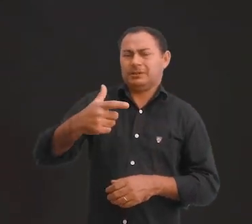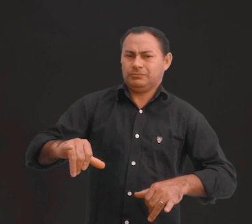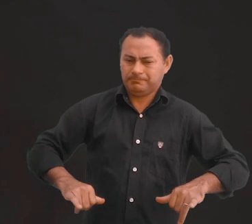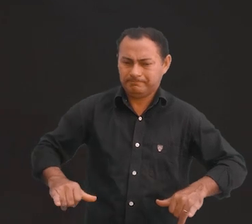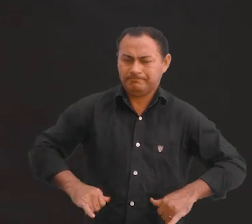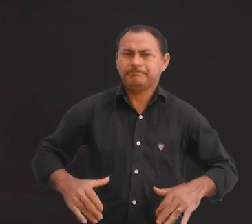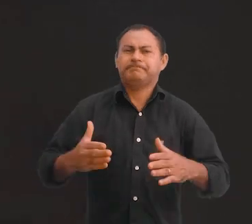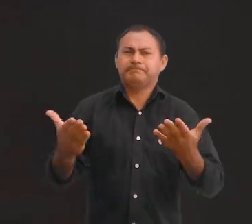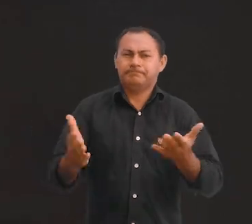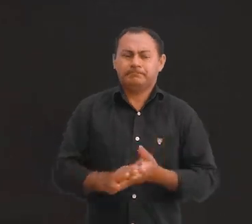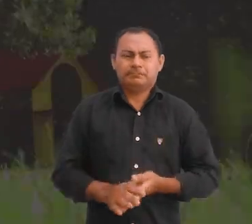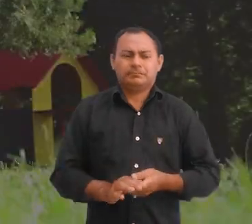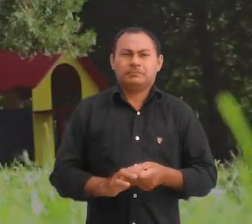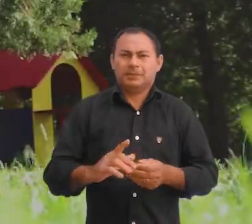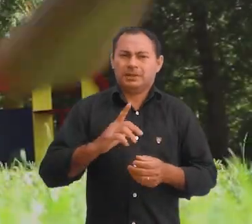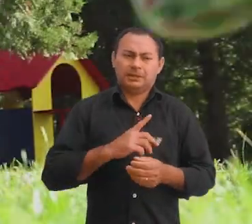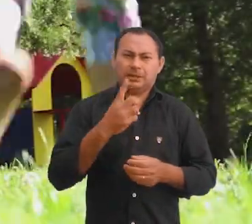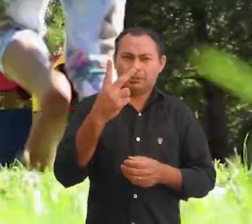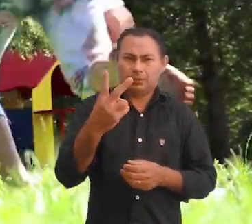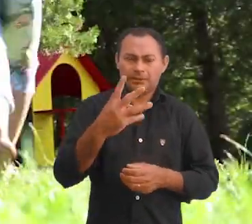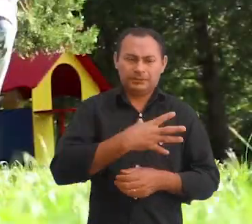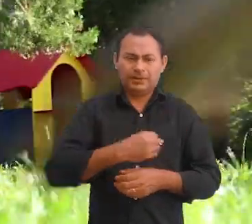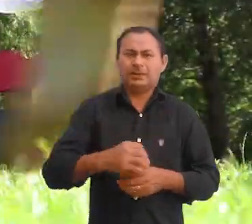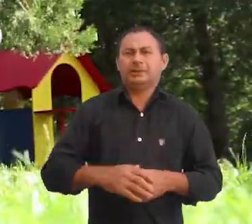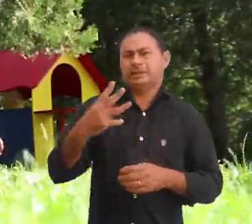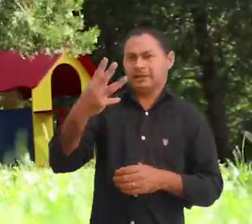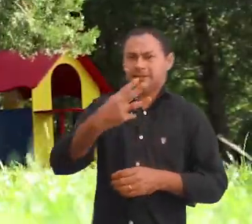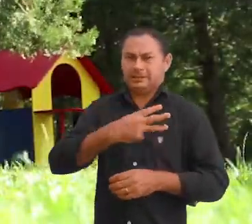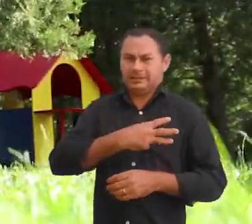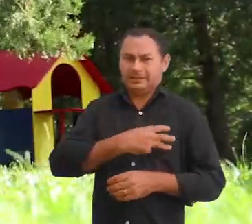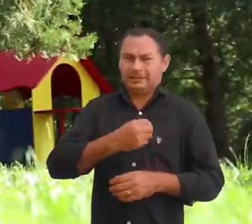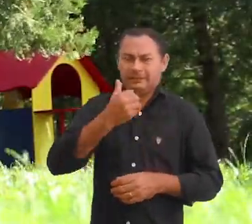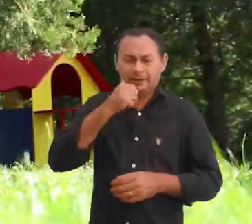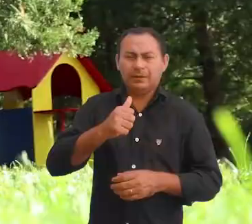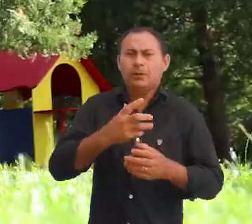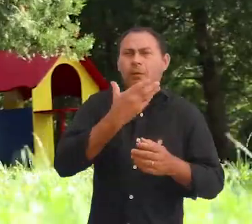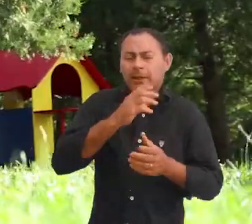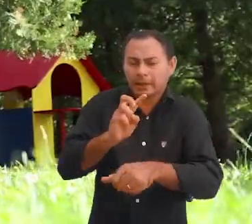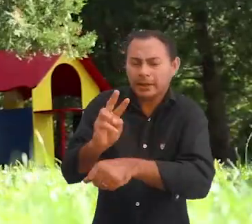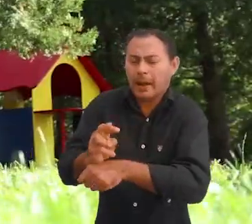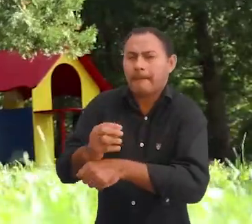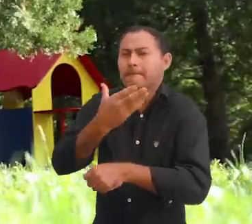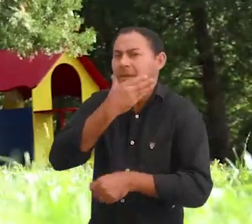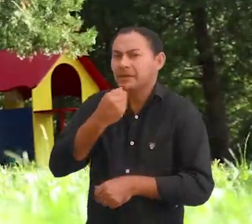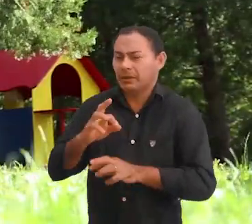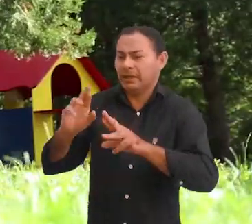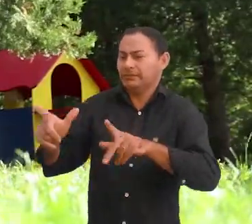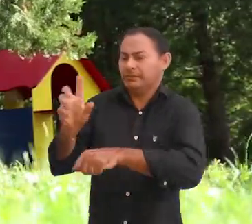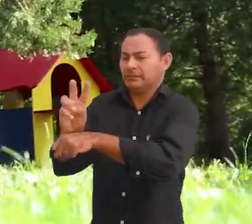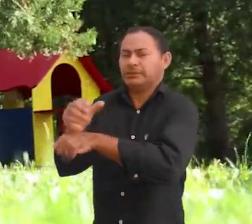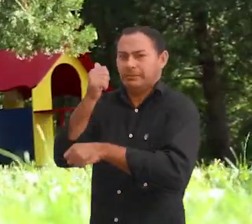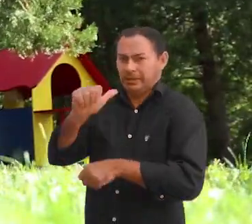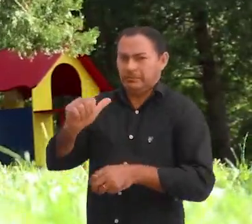Havia 12 anos. Minha esposa e eu temos 2 filhos e 3 filhas. O que percebemos é que criar meninos é completamente diferente